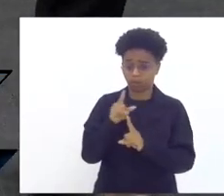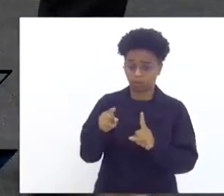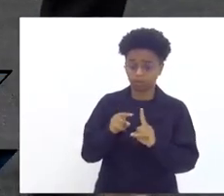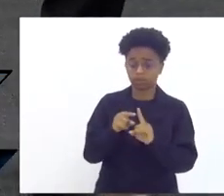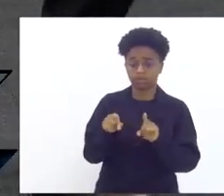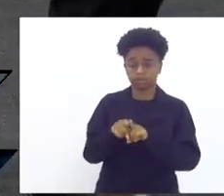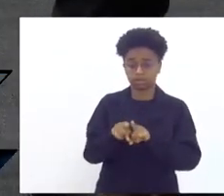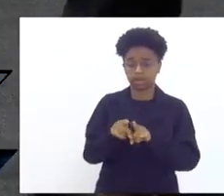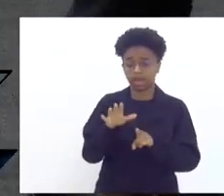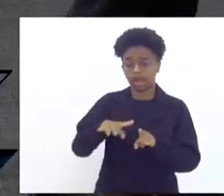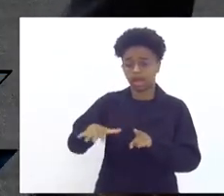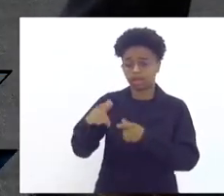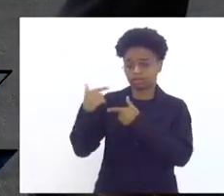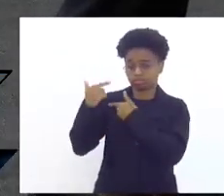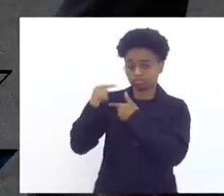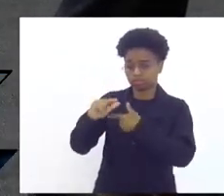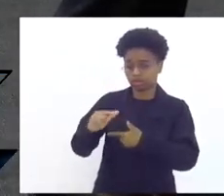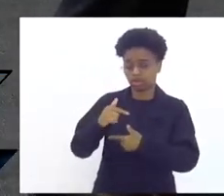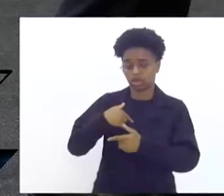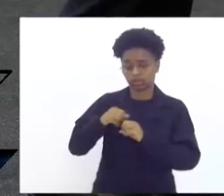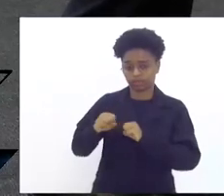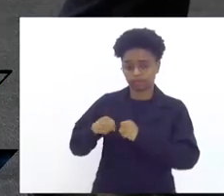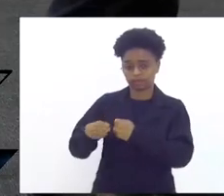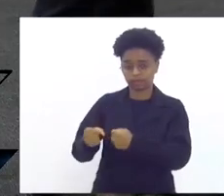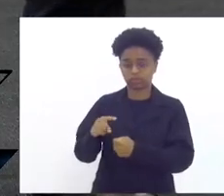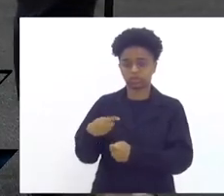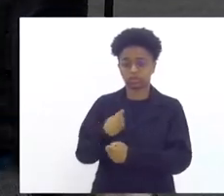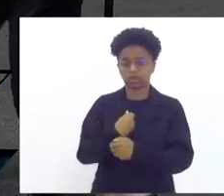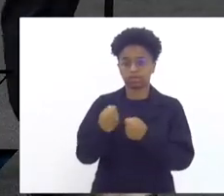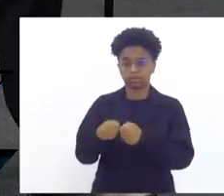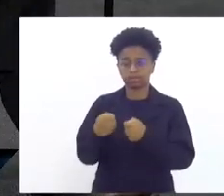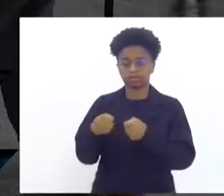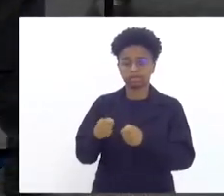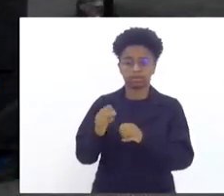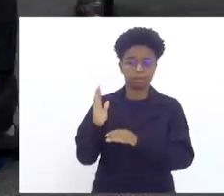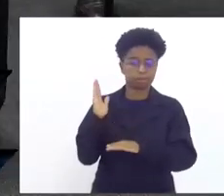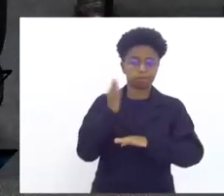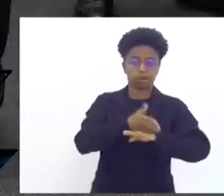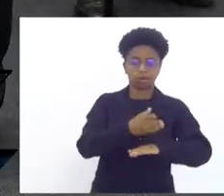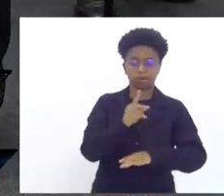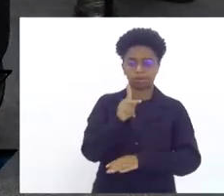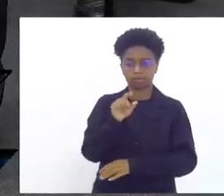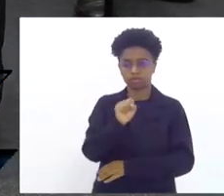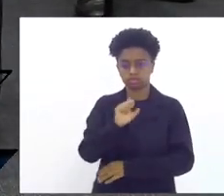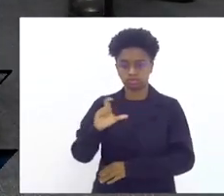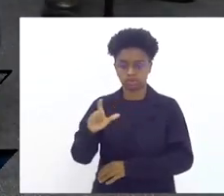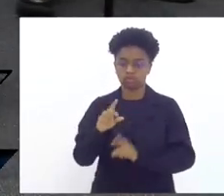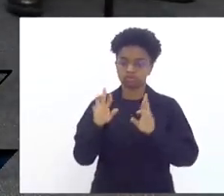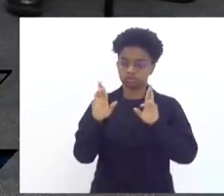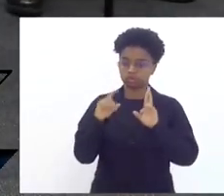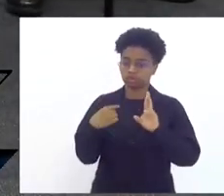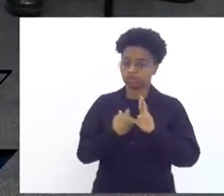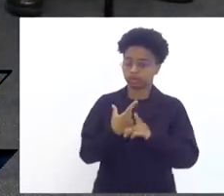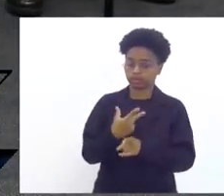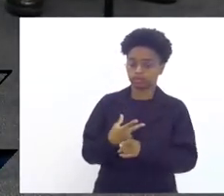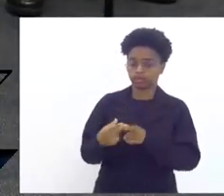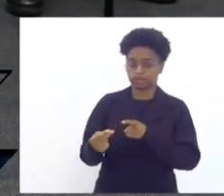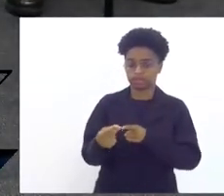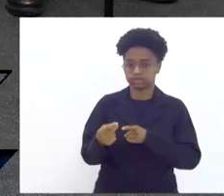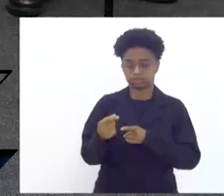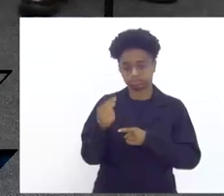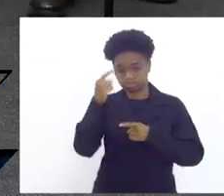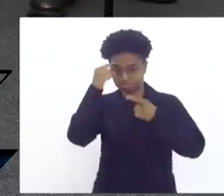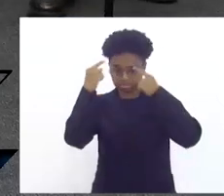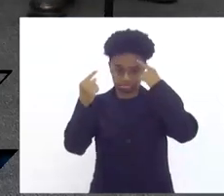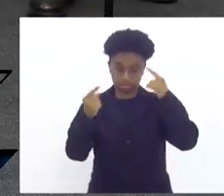conservador que defendo que nós enfrentemos o pessoal e se possível que nós vencemos o pessoal nas ideias